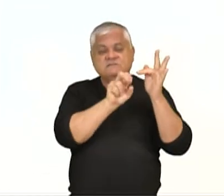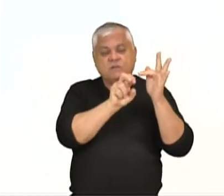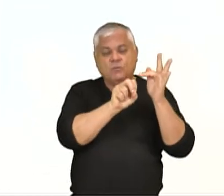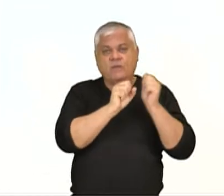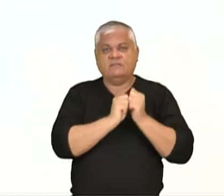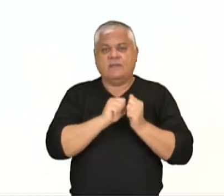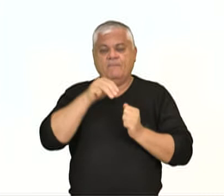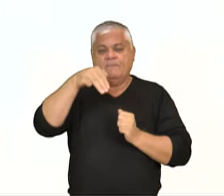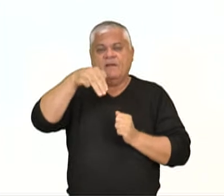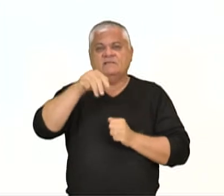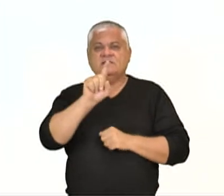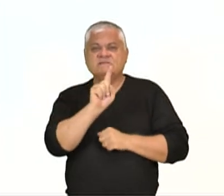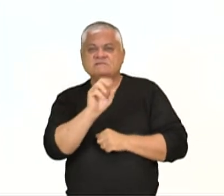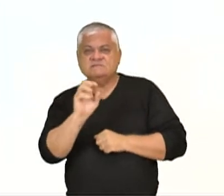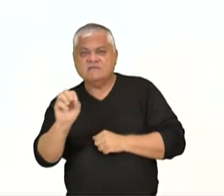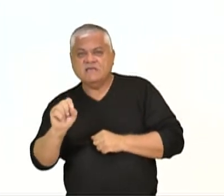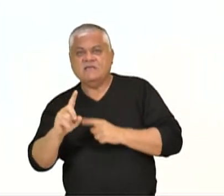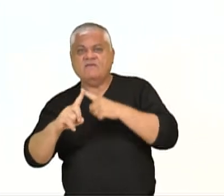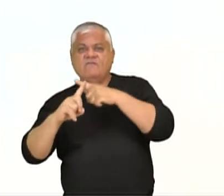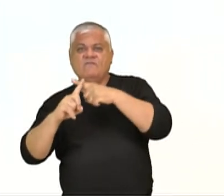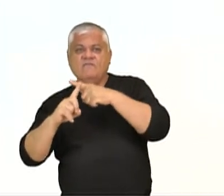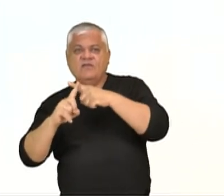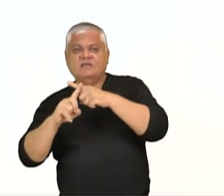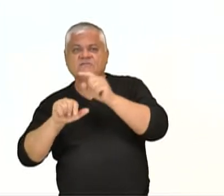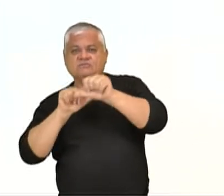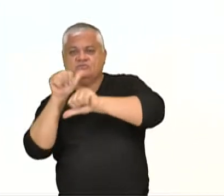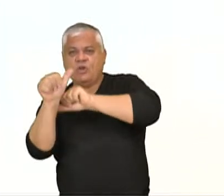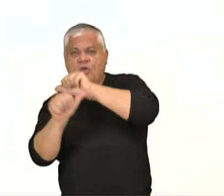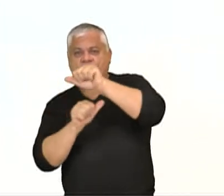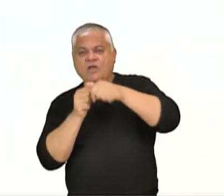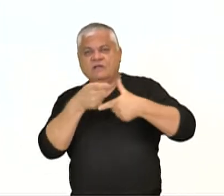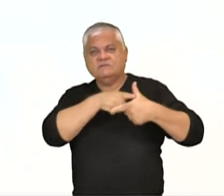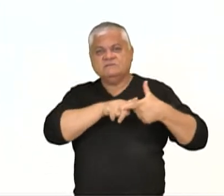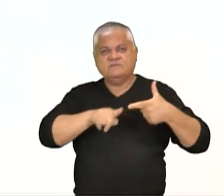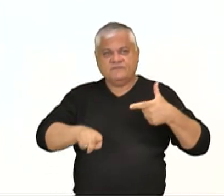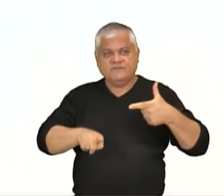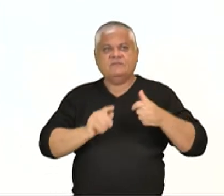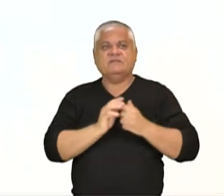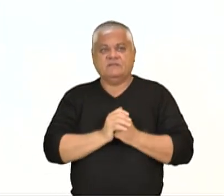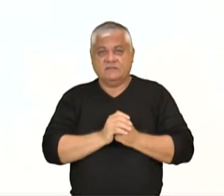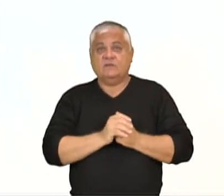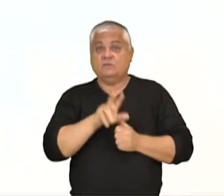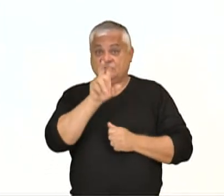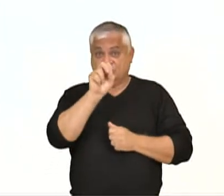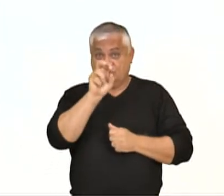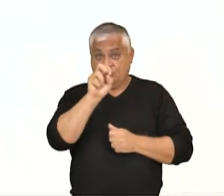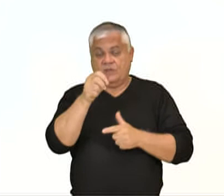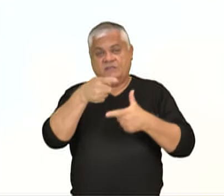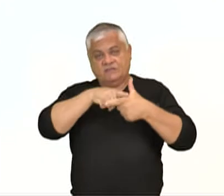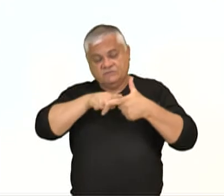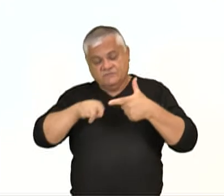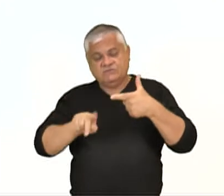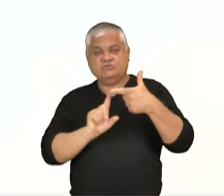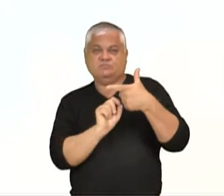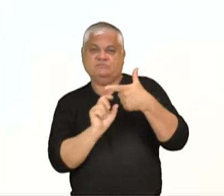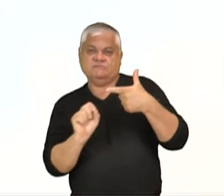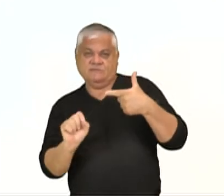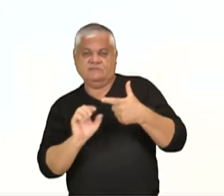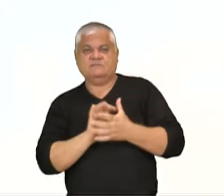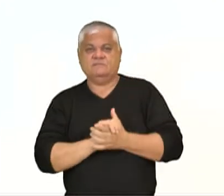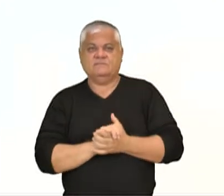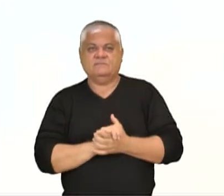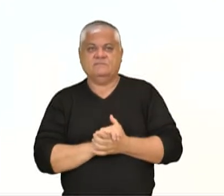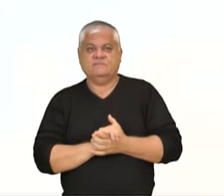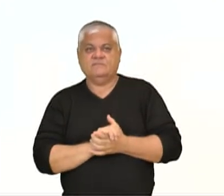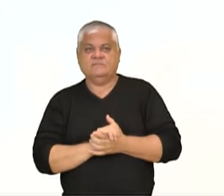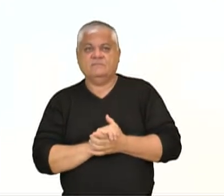vale 100. O 100 está multiplicando, você passa dividindo. Isso você vai ter que a aceleração é 50 dividido por 100.